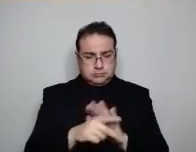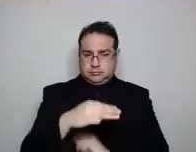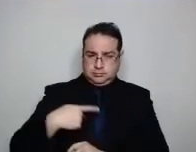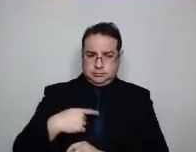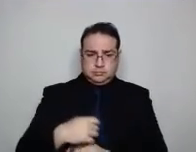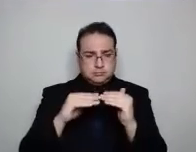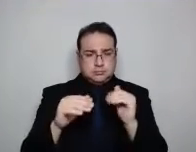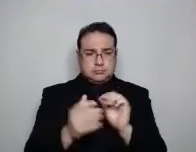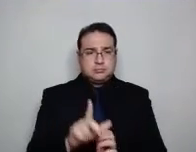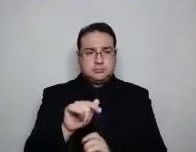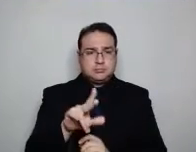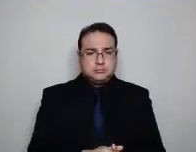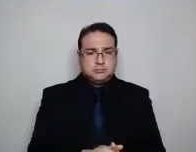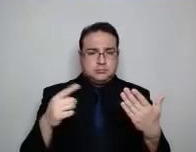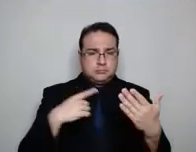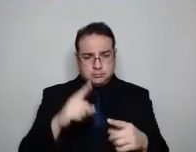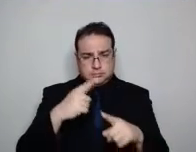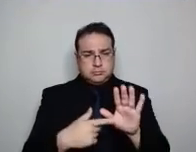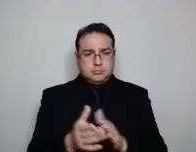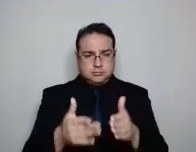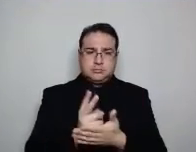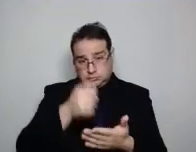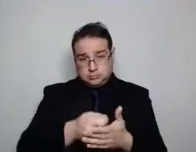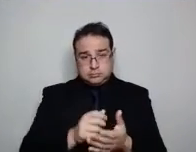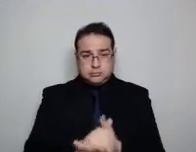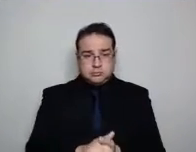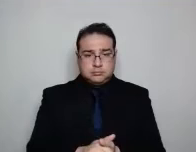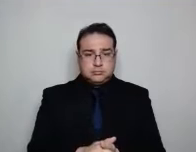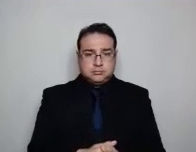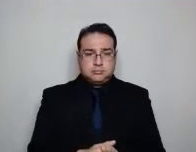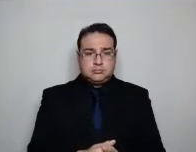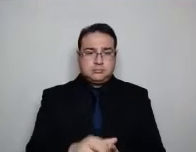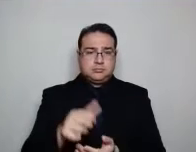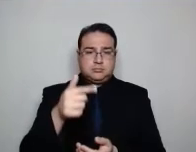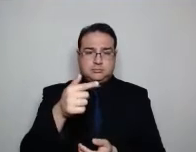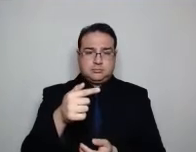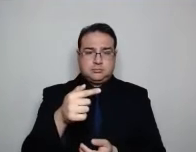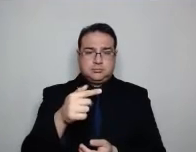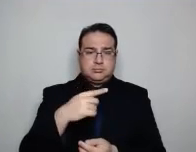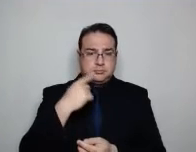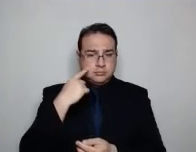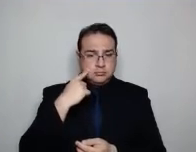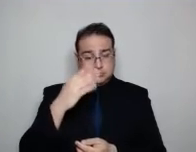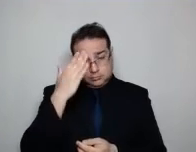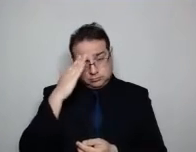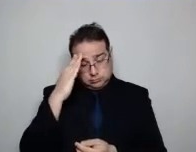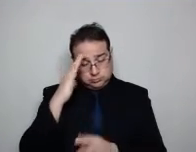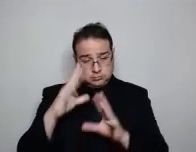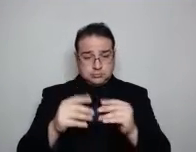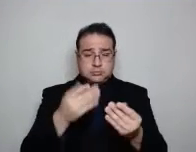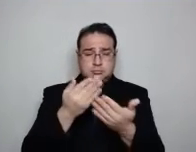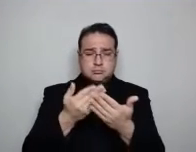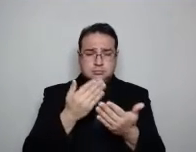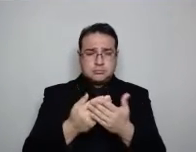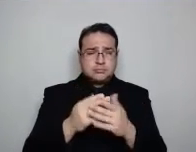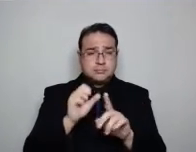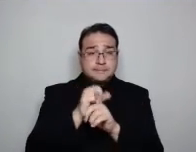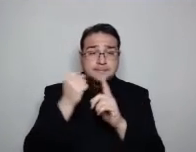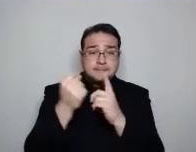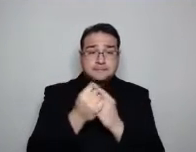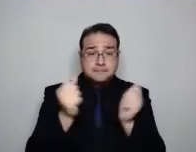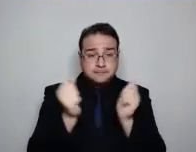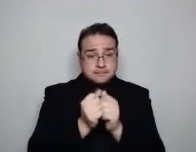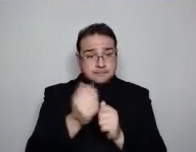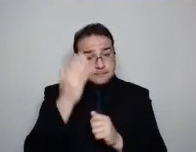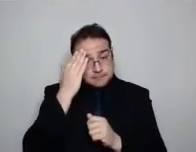a manutenção da decisão da sétima vara, até que seja feito um estudo psicossocial para ver qual é a